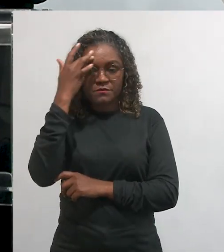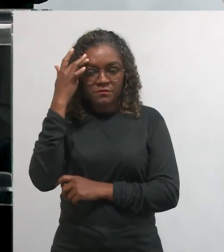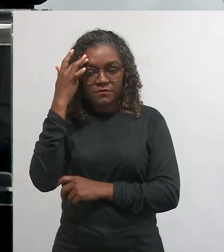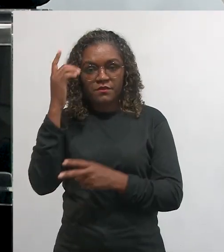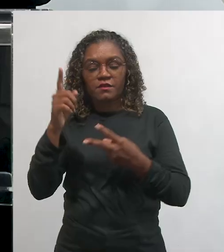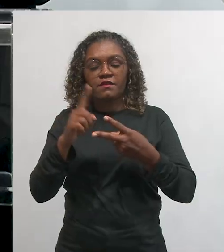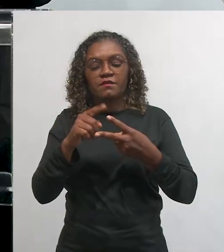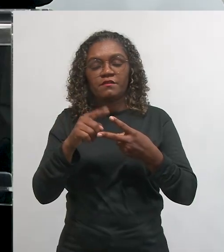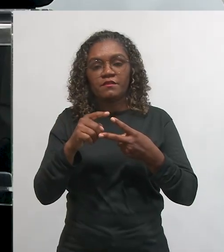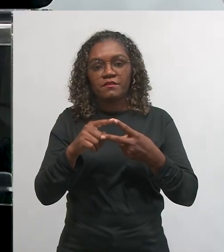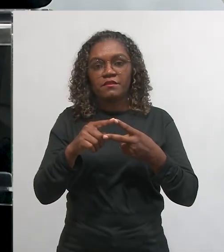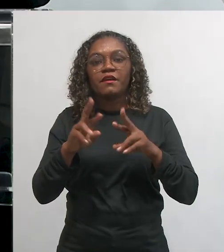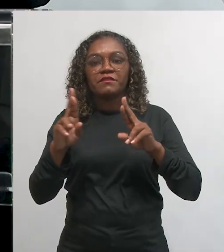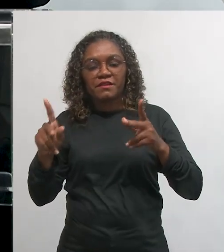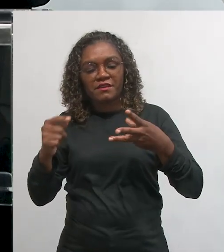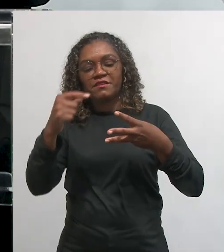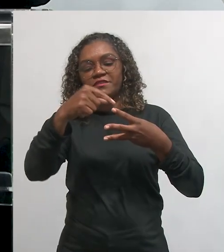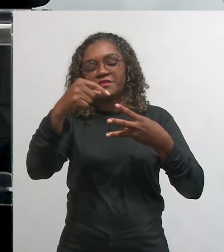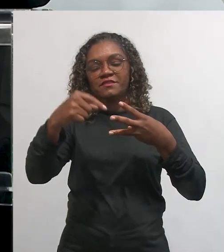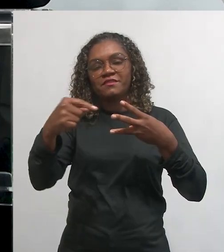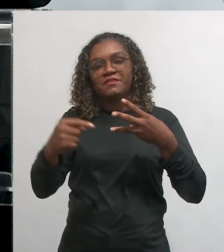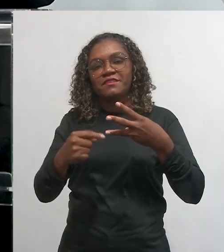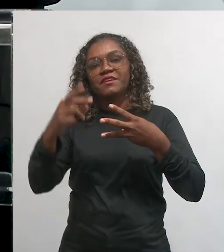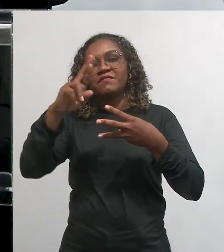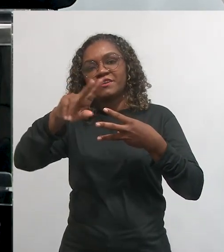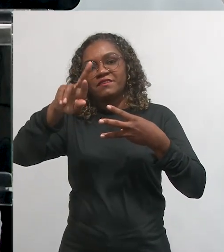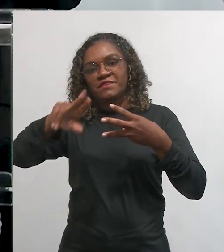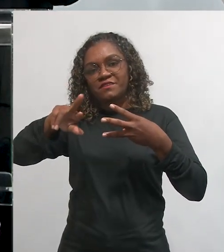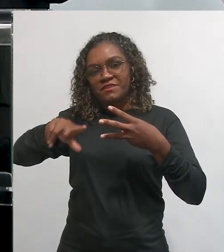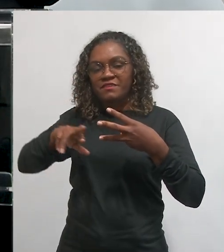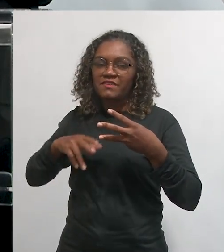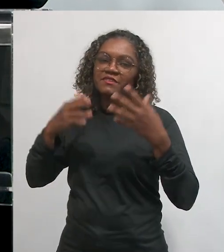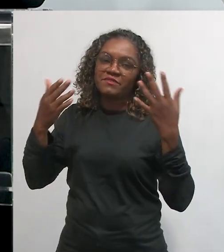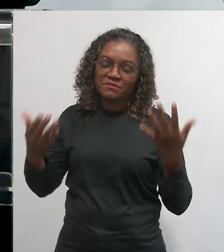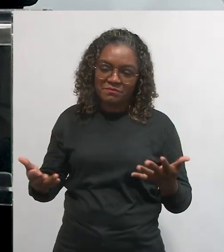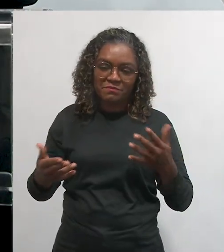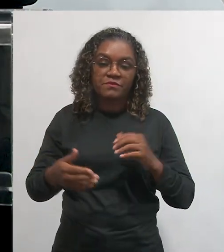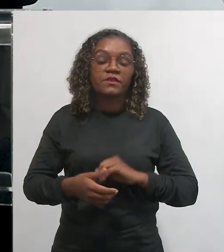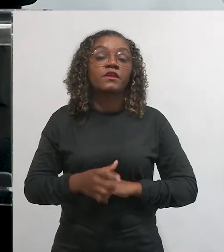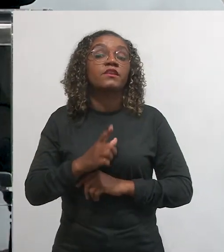que por sua vez ambas são diferentes de liberdade. Mas elas têm